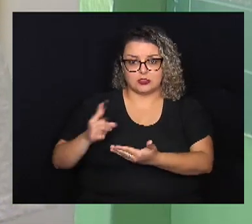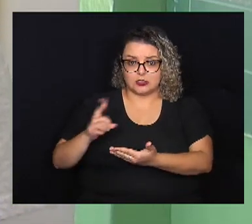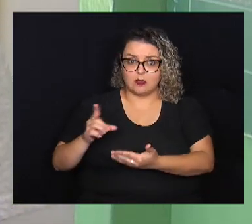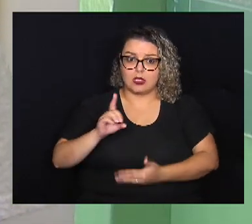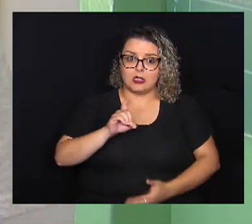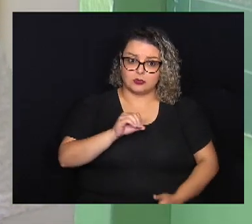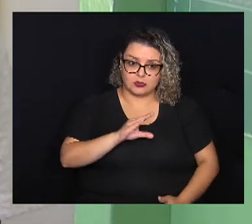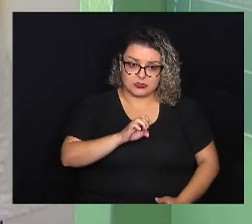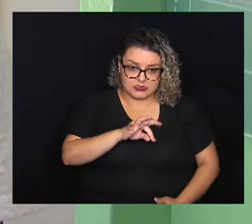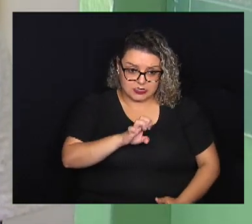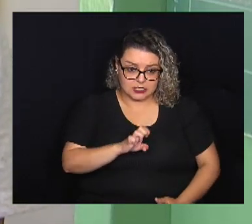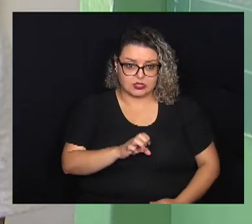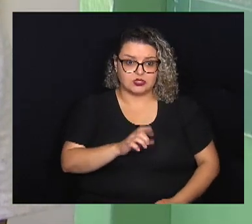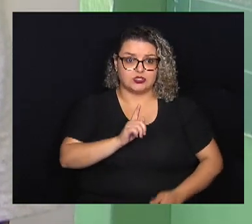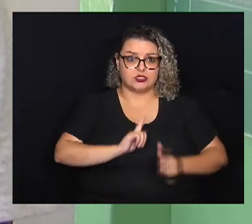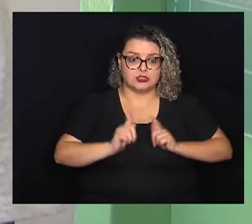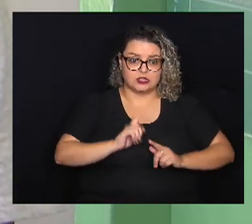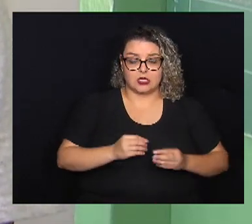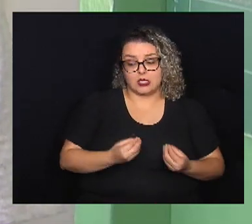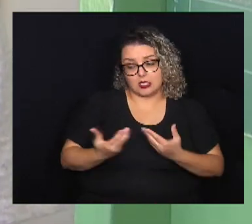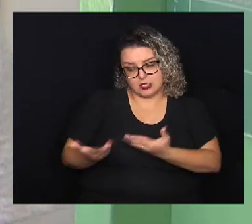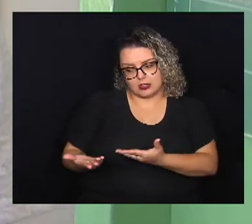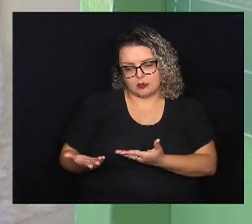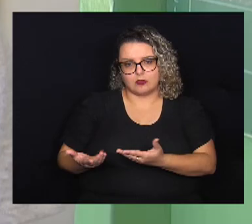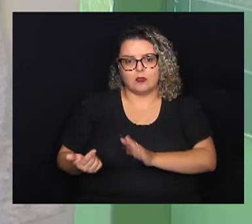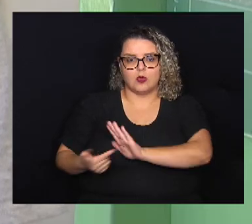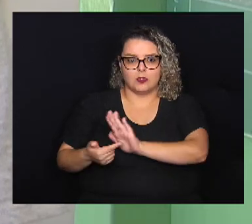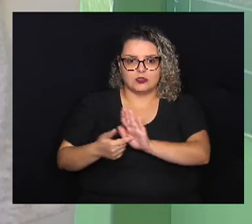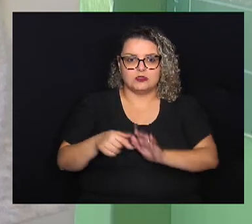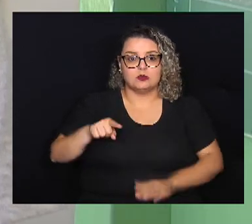gestão estar passando para eles a importância